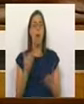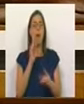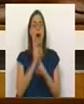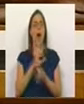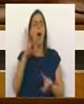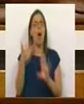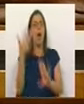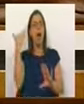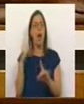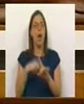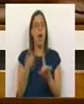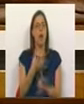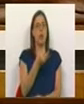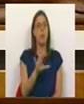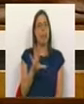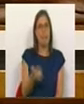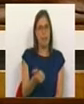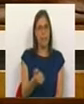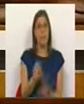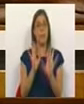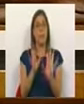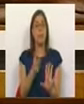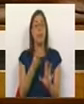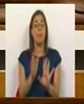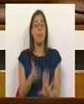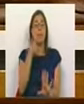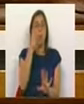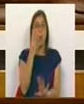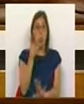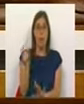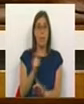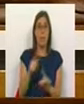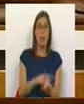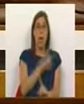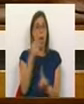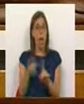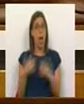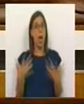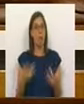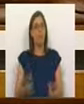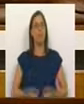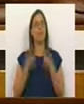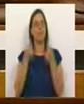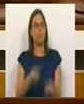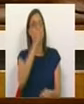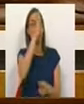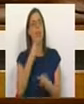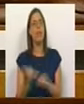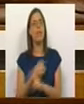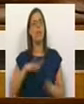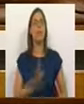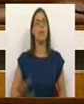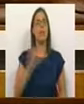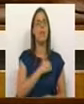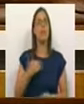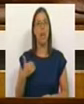tinha acontecido em 2015. E só nos primeiros 4 meses deste ano, o investimento do Governo no Serviço Nacional